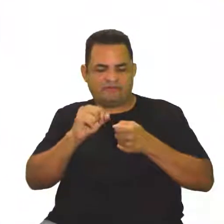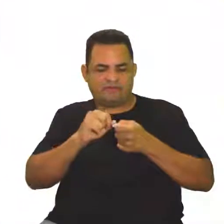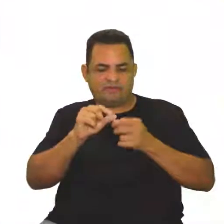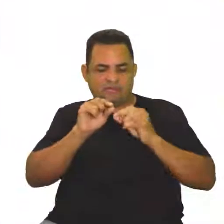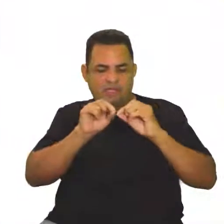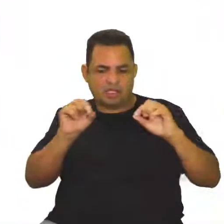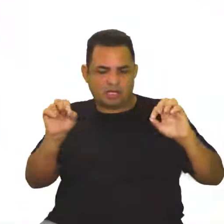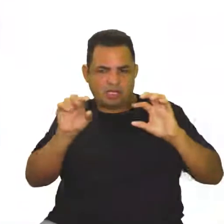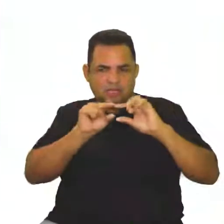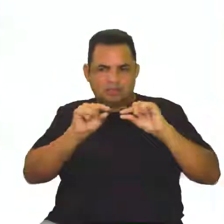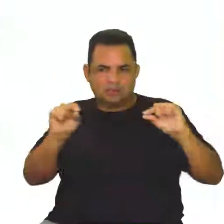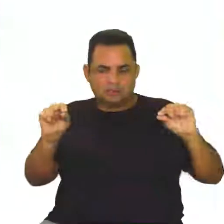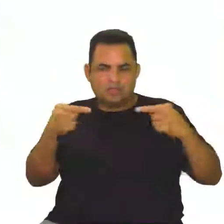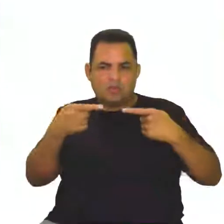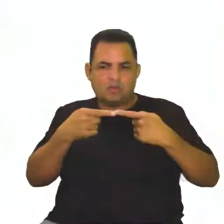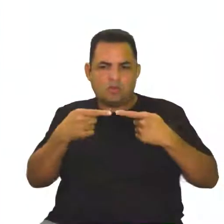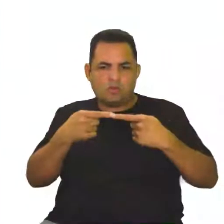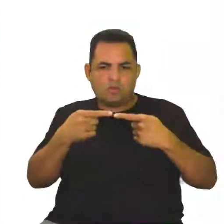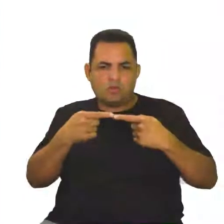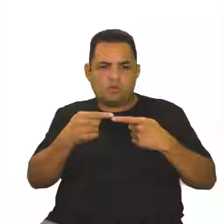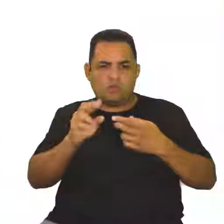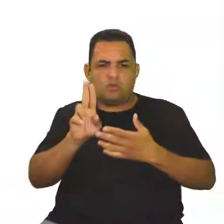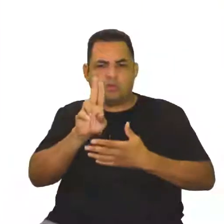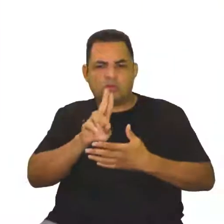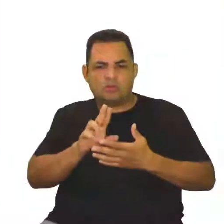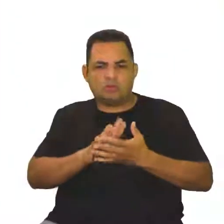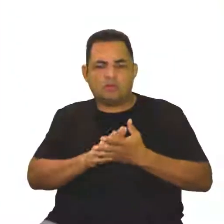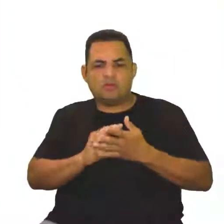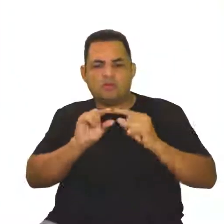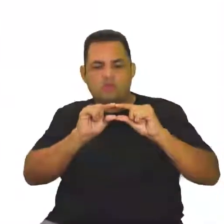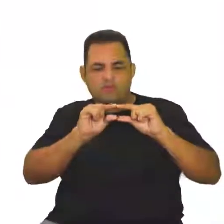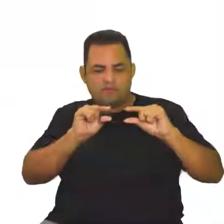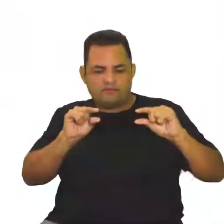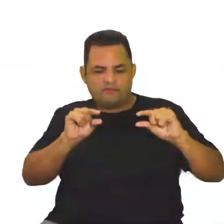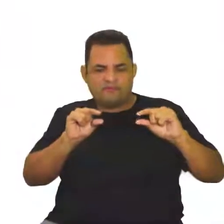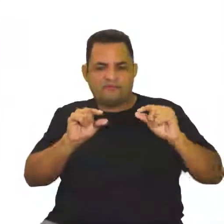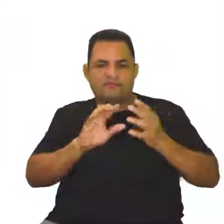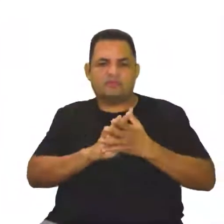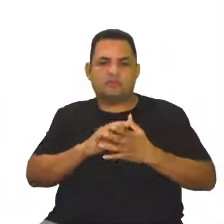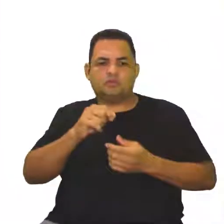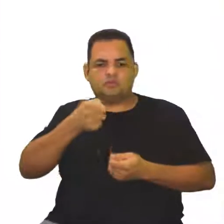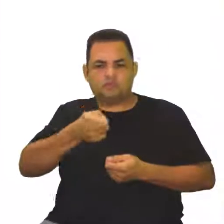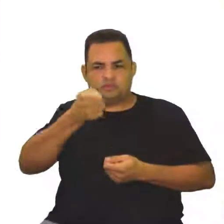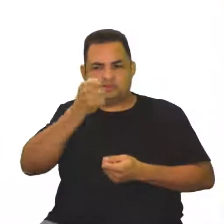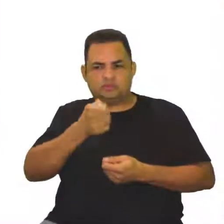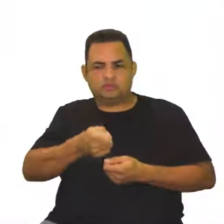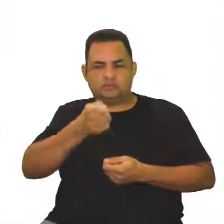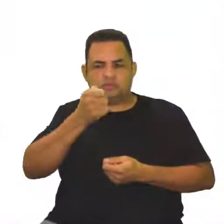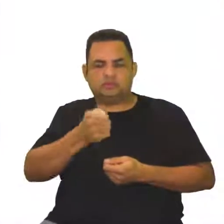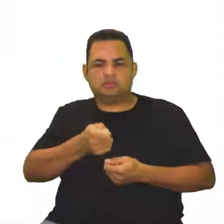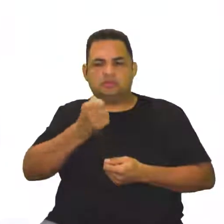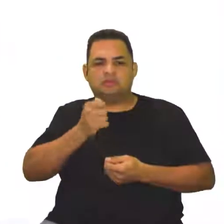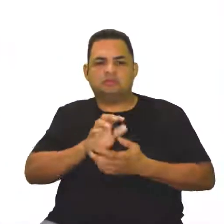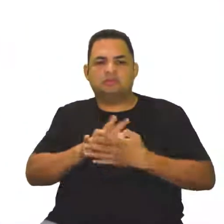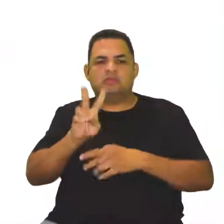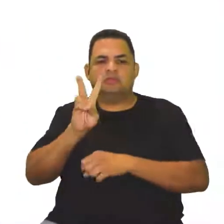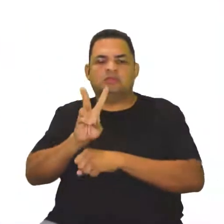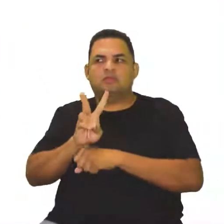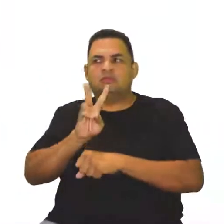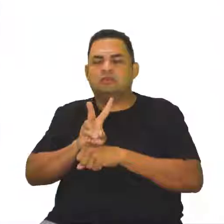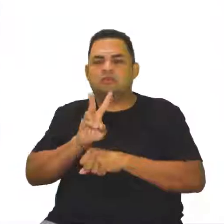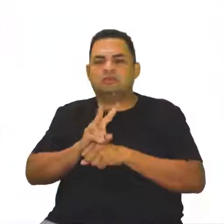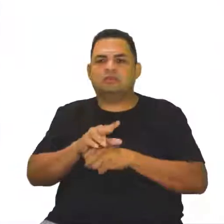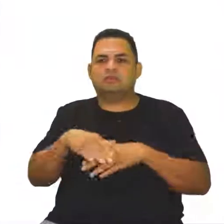deste aparelho, como o cabo que será utilizado para ele ou até mesmo o disjuntor de proteção. Então,